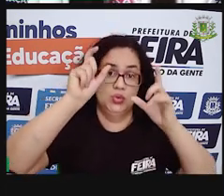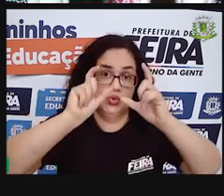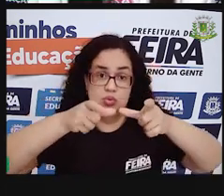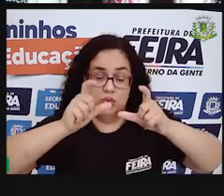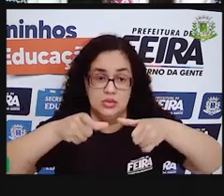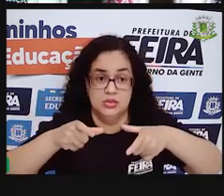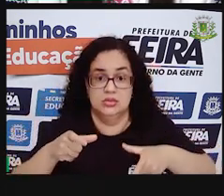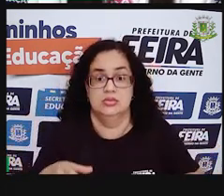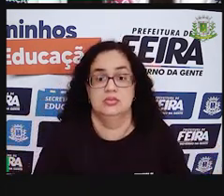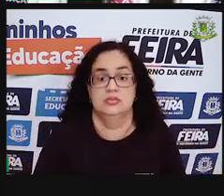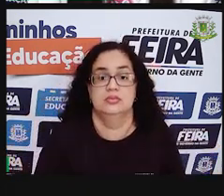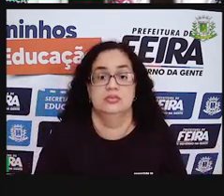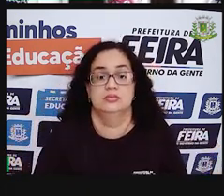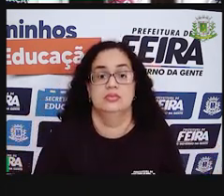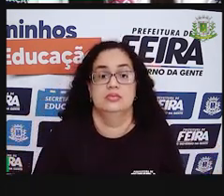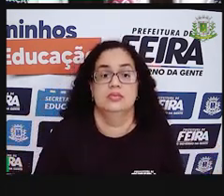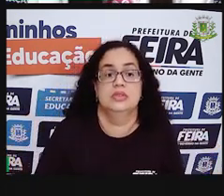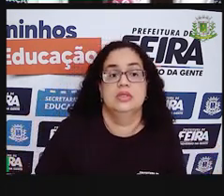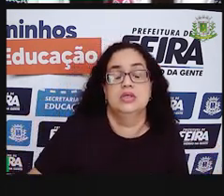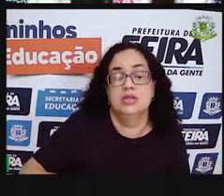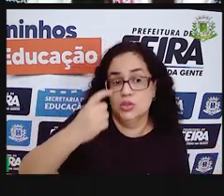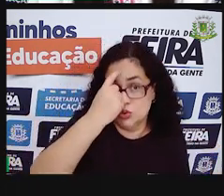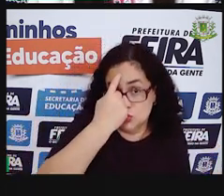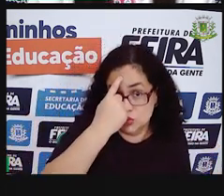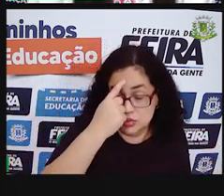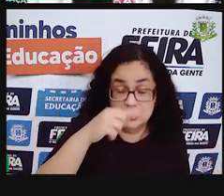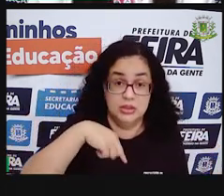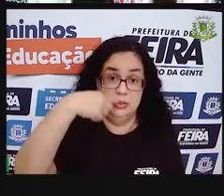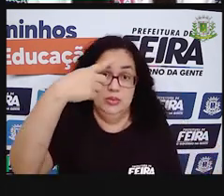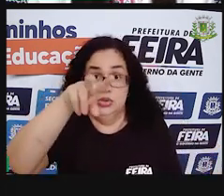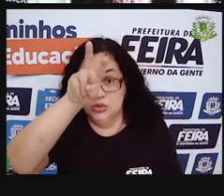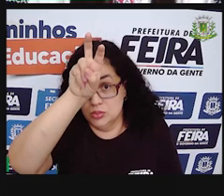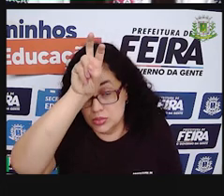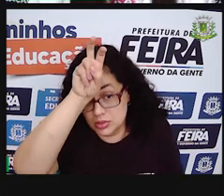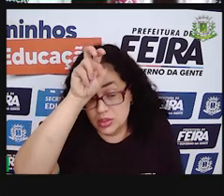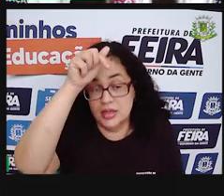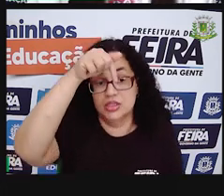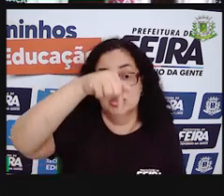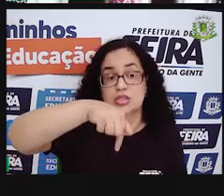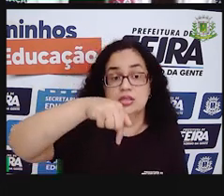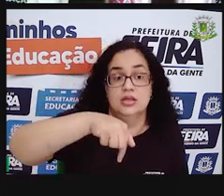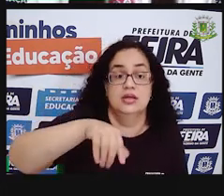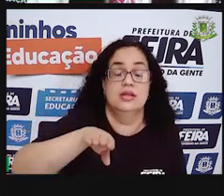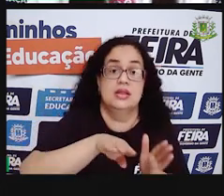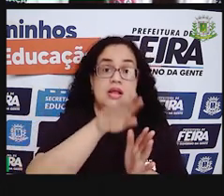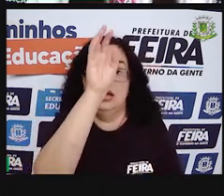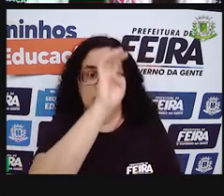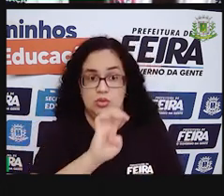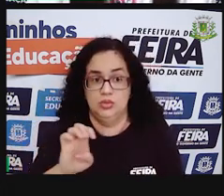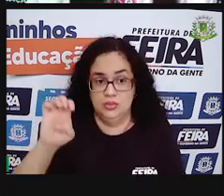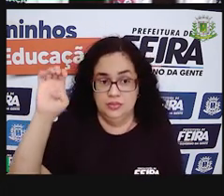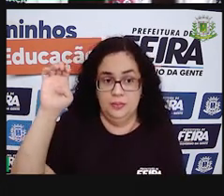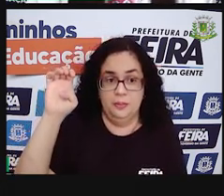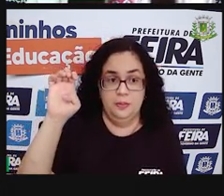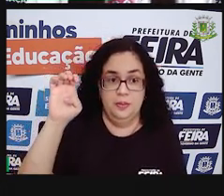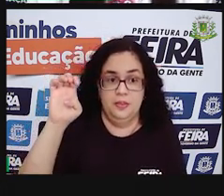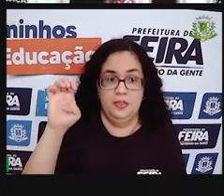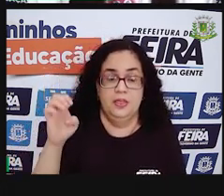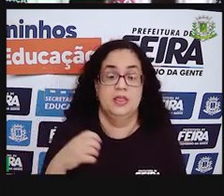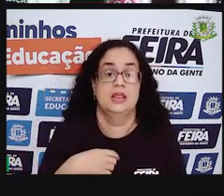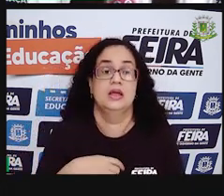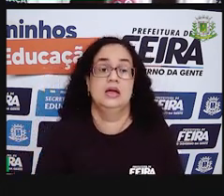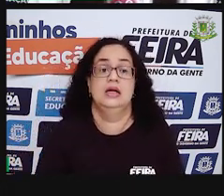lugares, saindo aí da Índia, passando pelo Egito, até chegar na Europa. Na Europa, eles